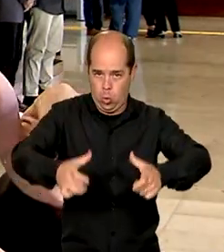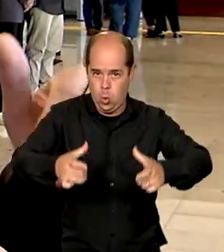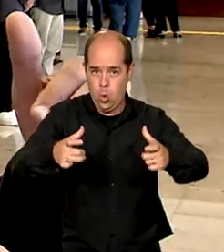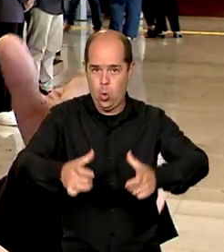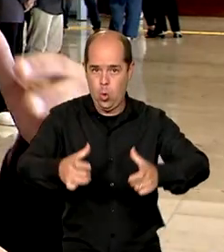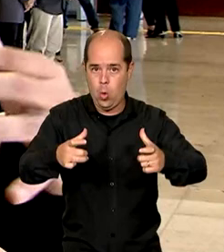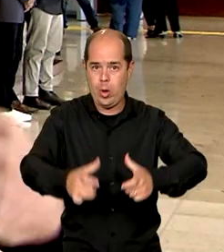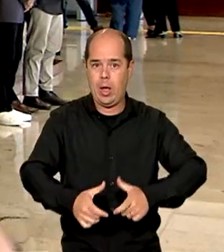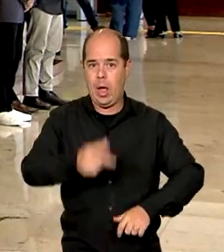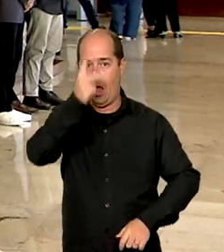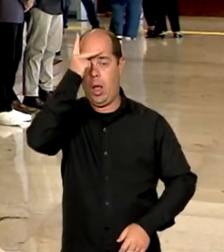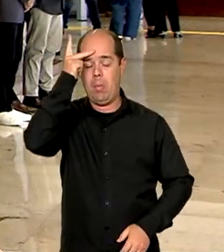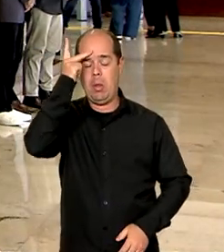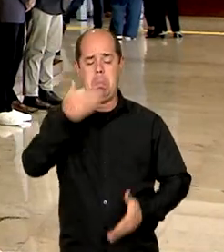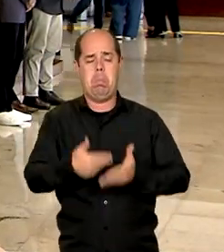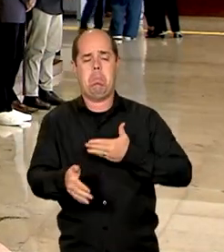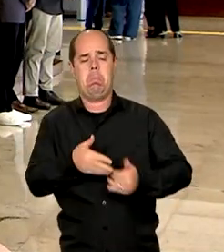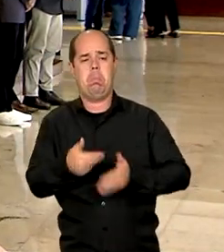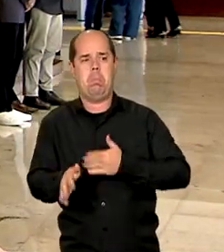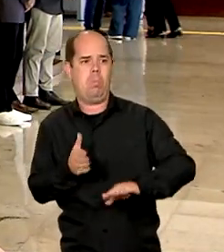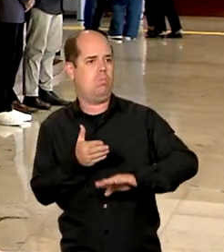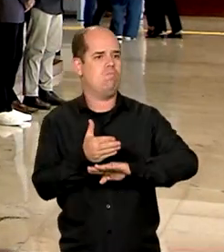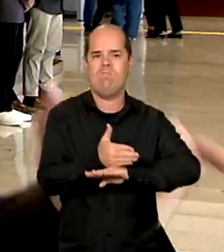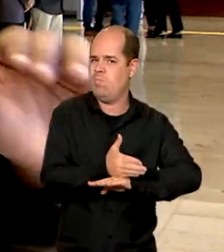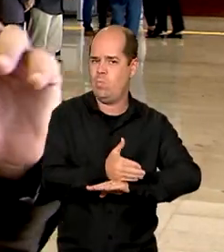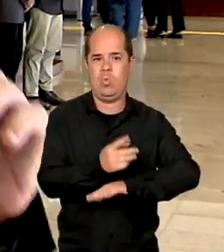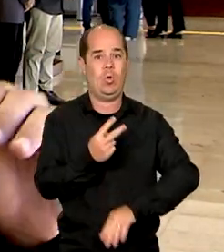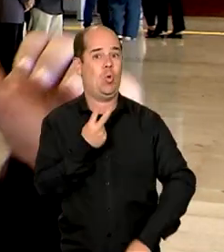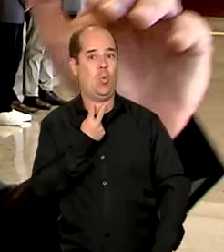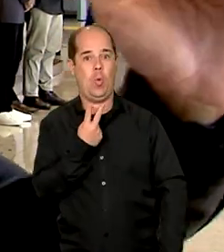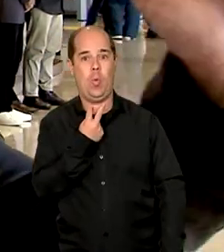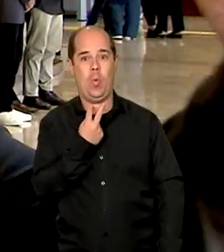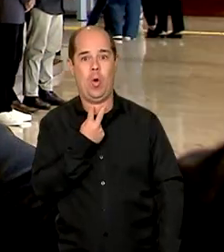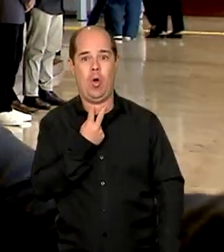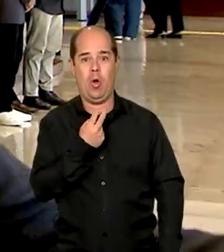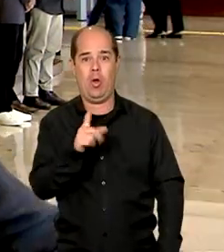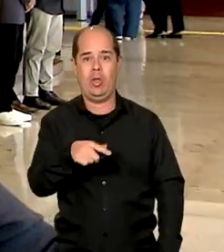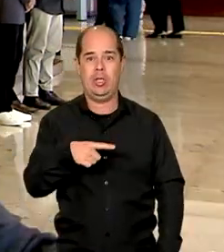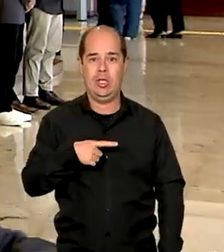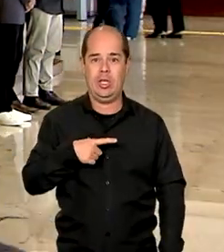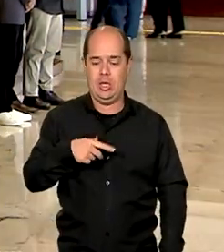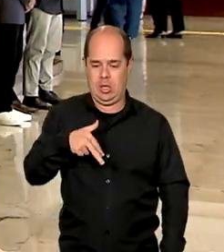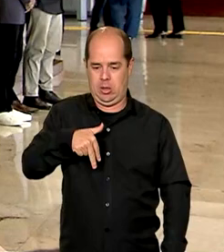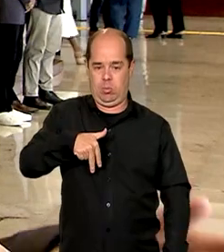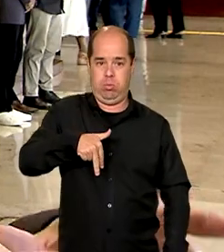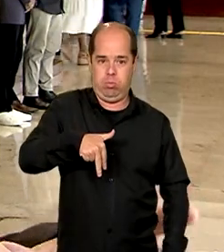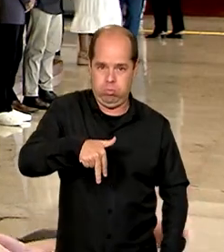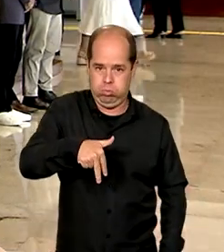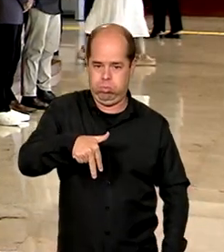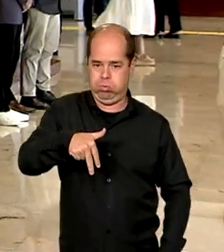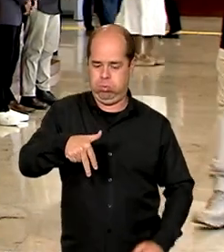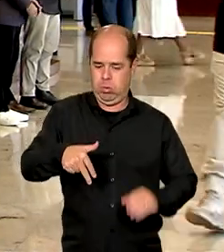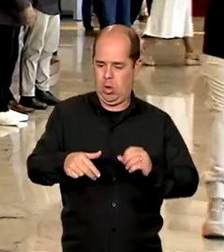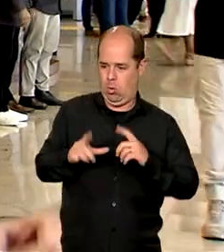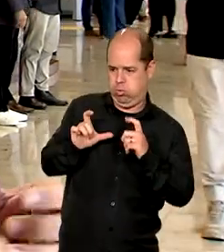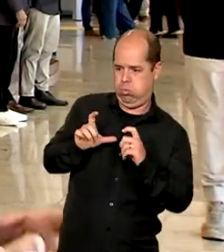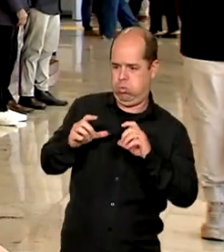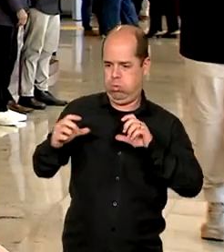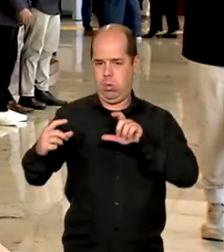para entrarem não podem entrar com nenhum material, né? Passam por um bar scanner, passam por uma